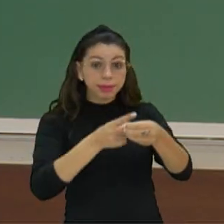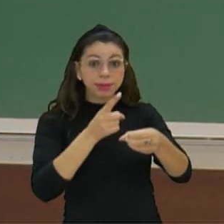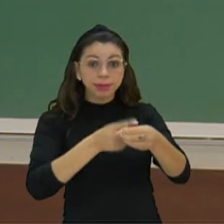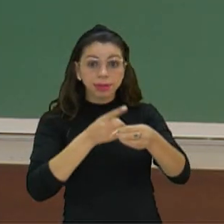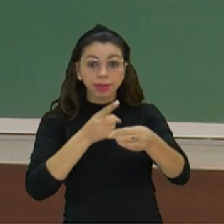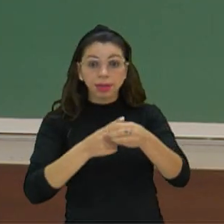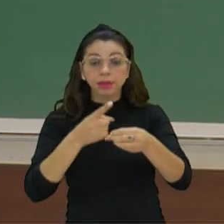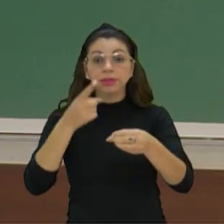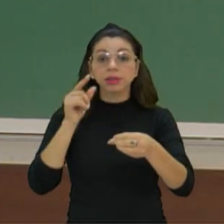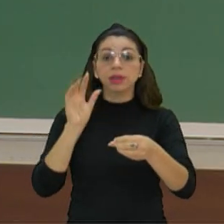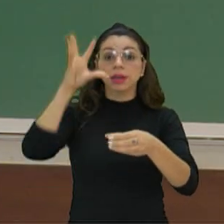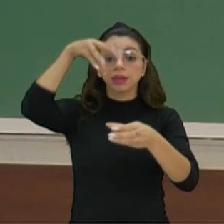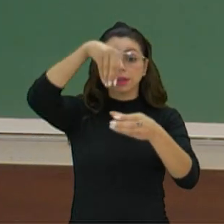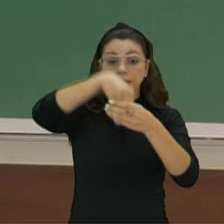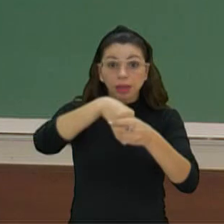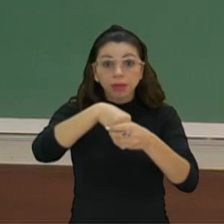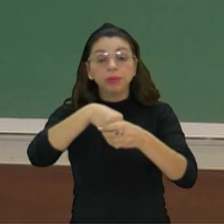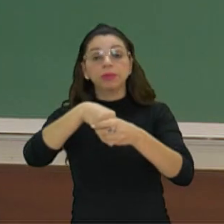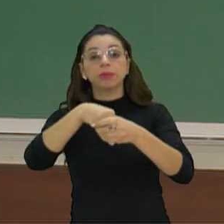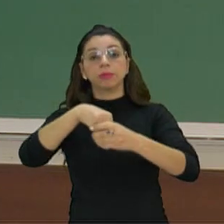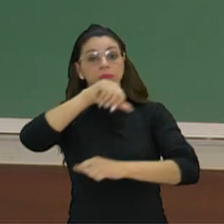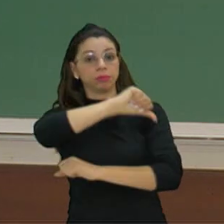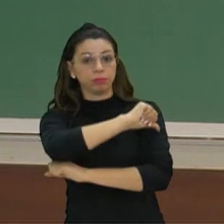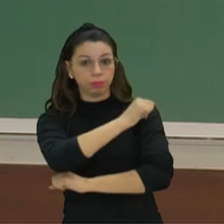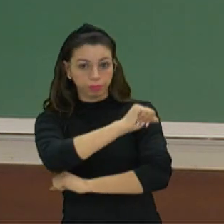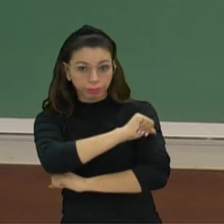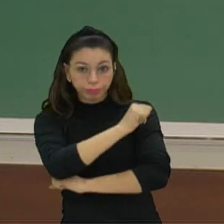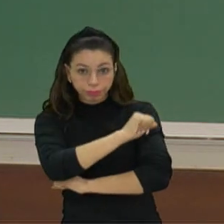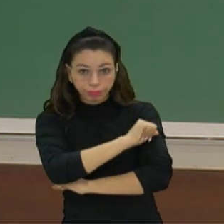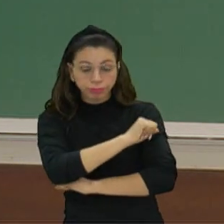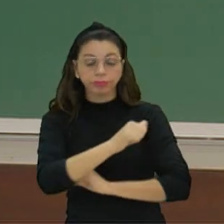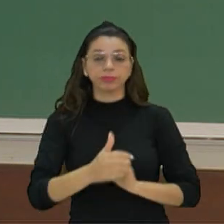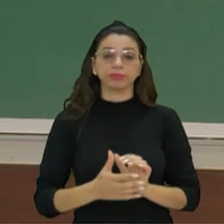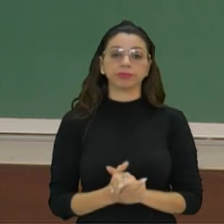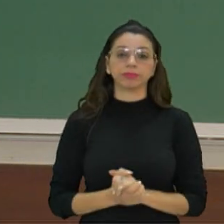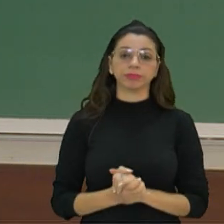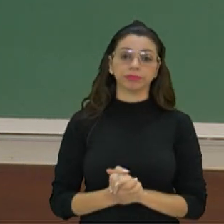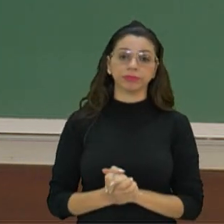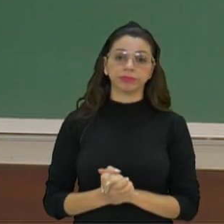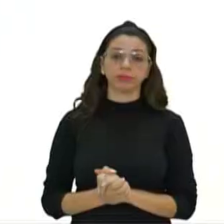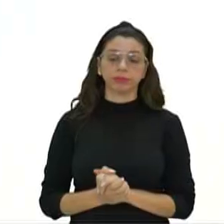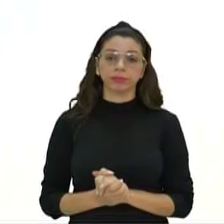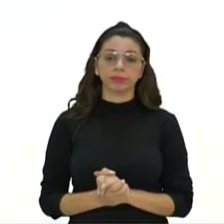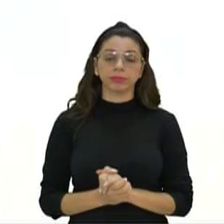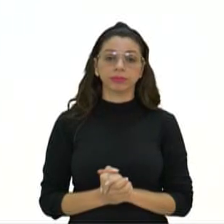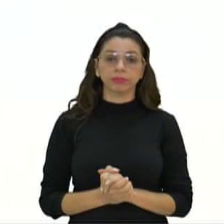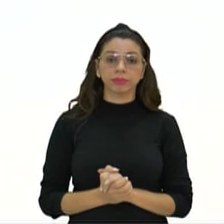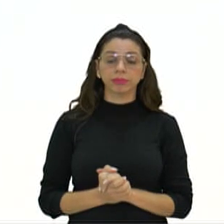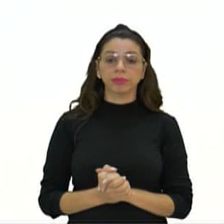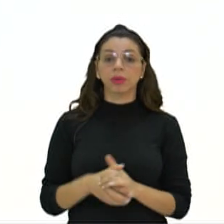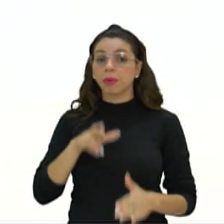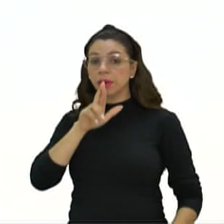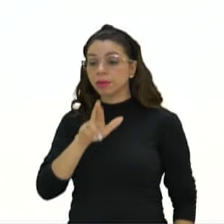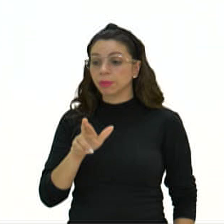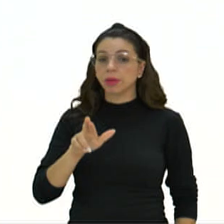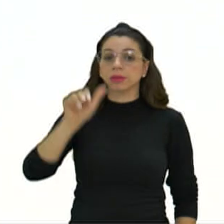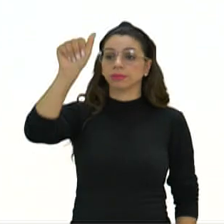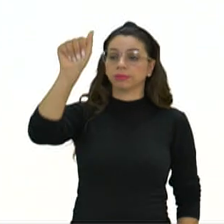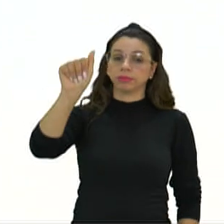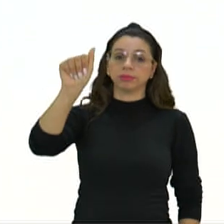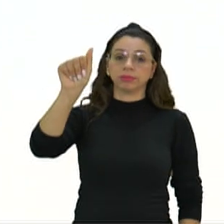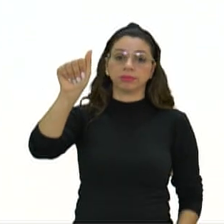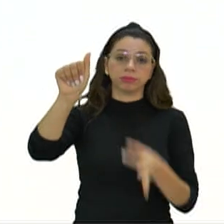Petrópolis aqui no mapa do estado do Rio de Janeiro, né? Então a resposta certa é a letra A,